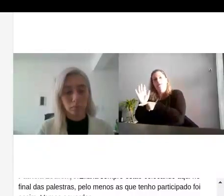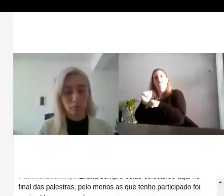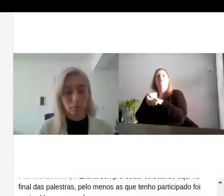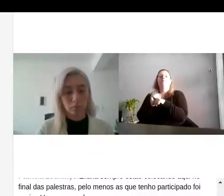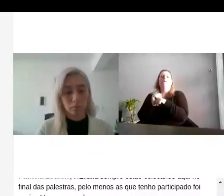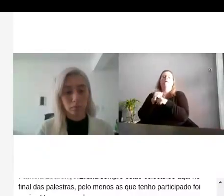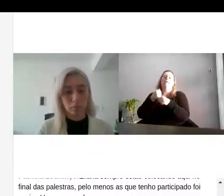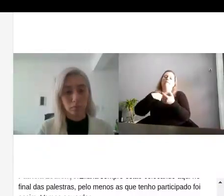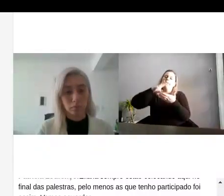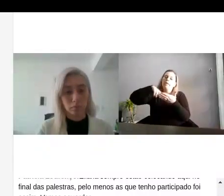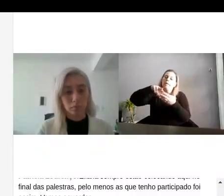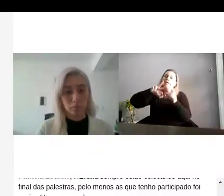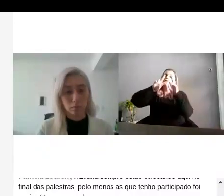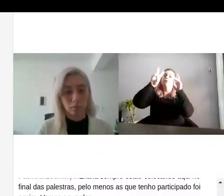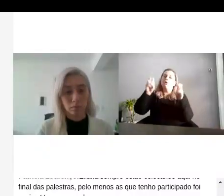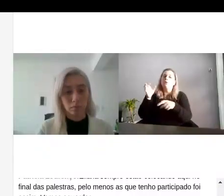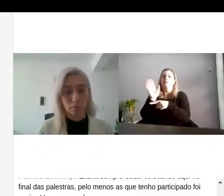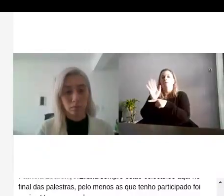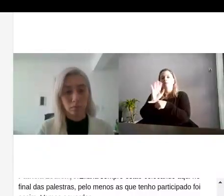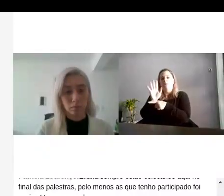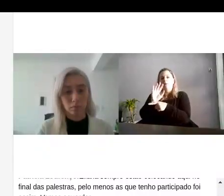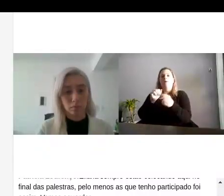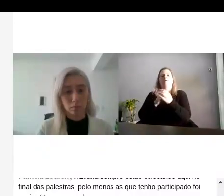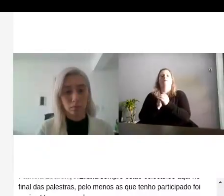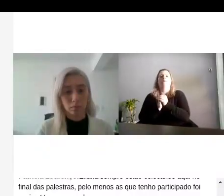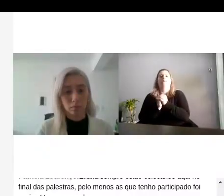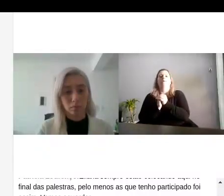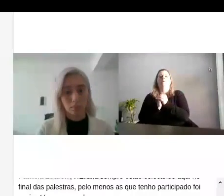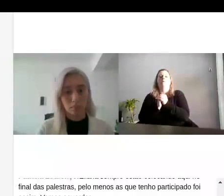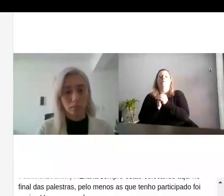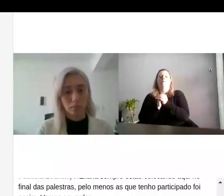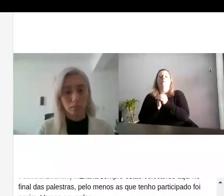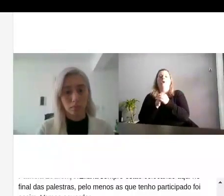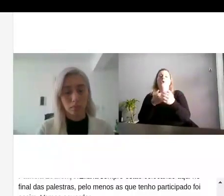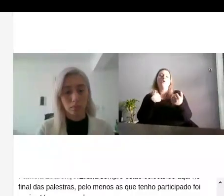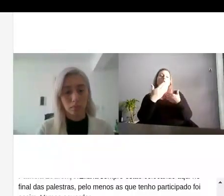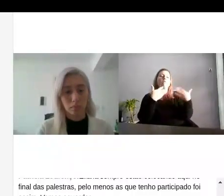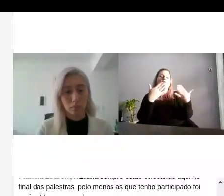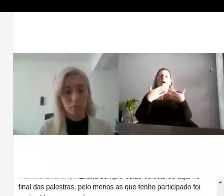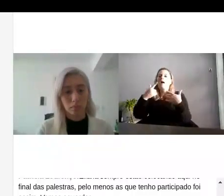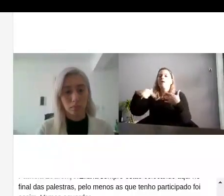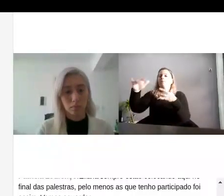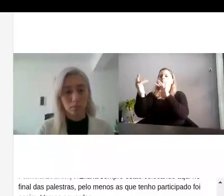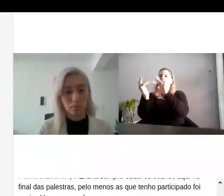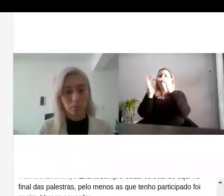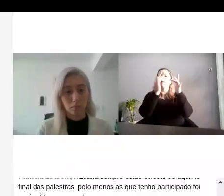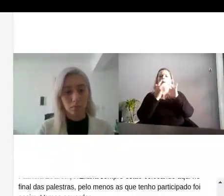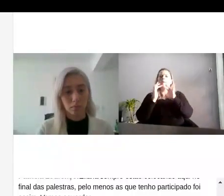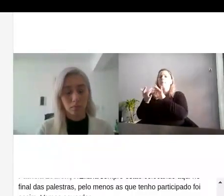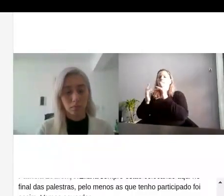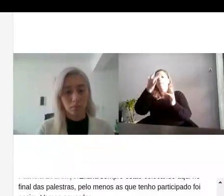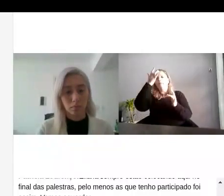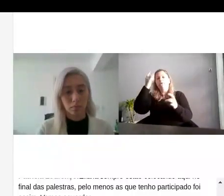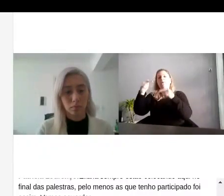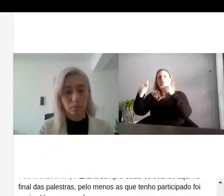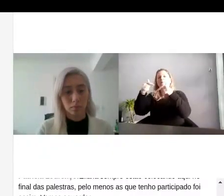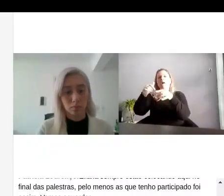cinema, converso com pessoas relacionadas ao cinema, sobre cinema, peço informações.